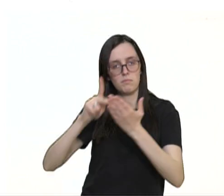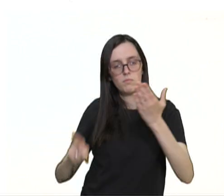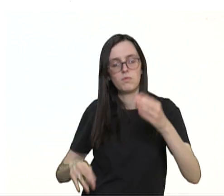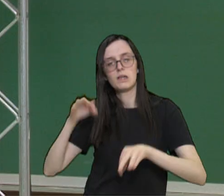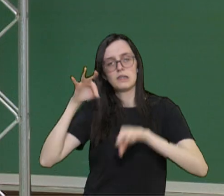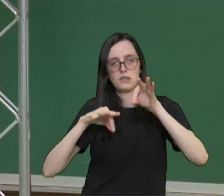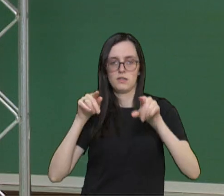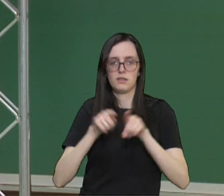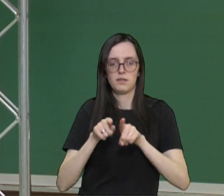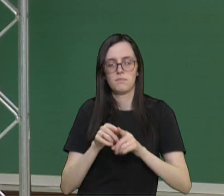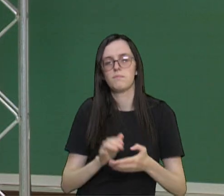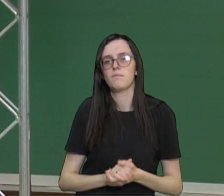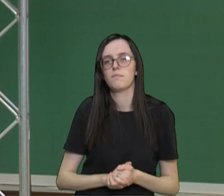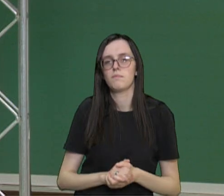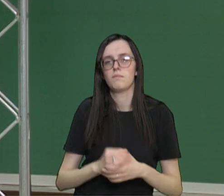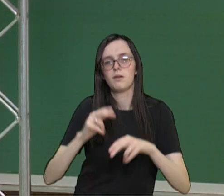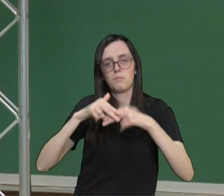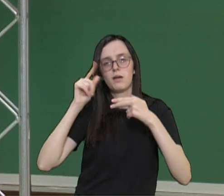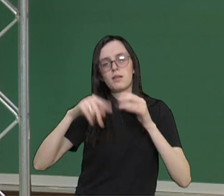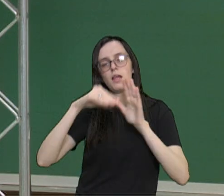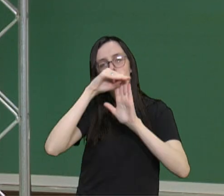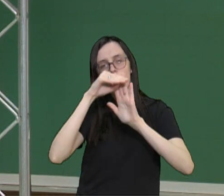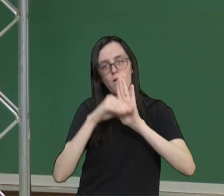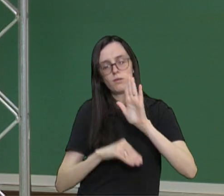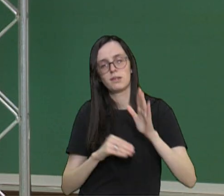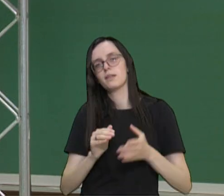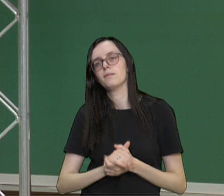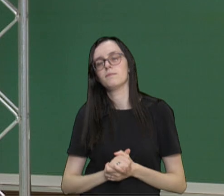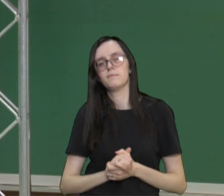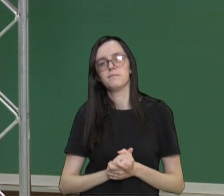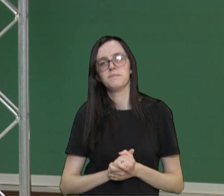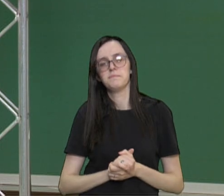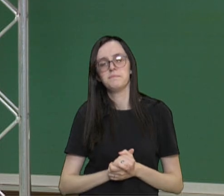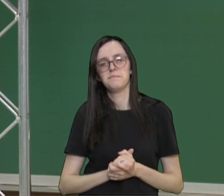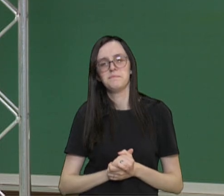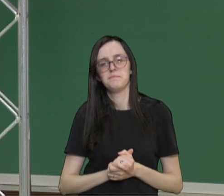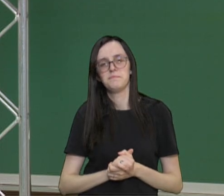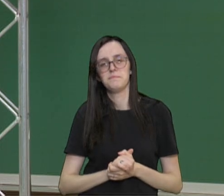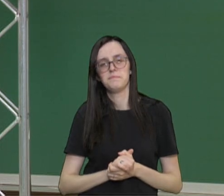teatro, por causa do roteiro. Você lembra lá atrás que a gente já estudou no teatro o roteiro.